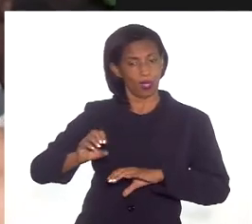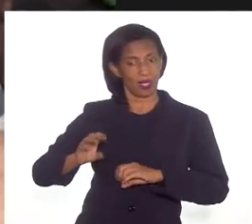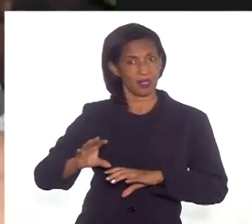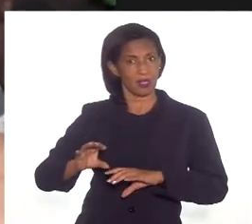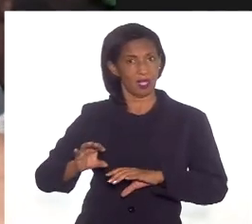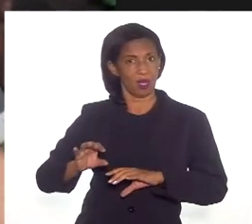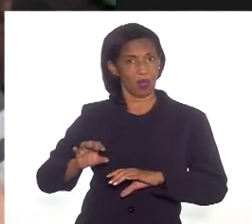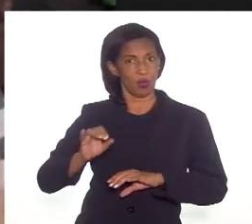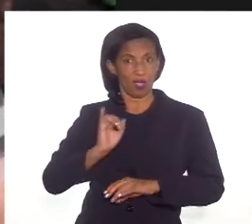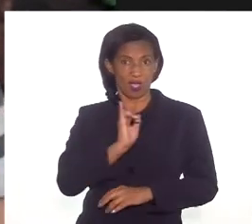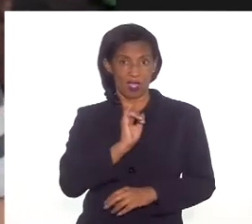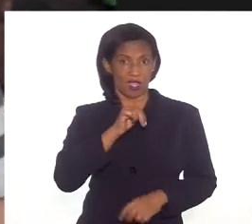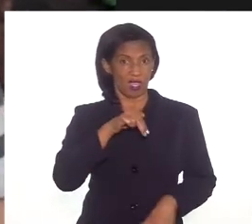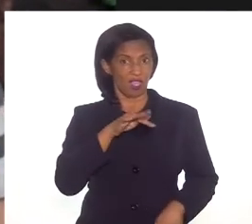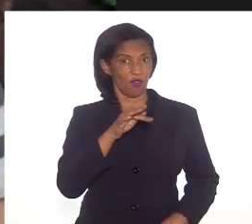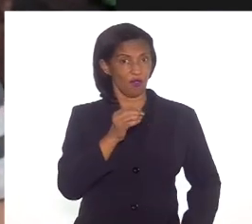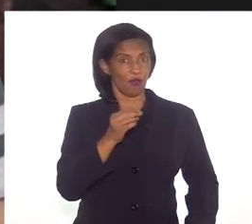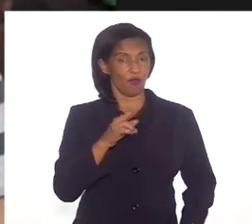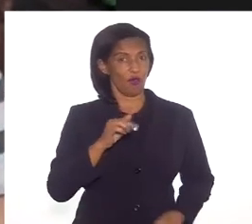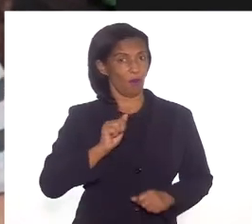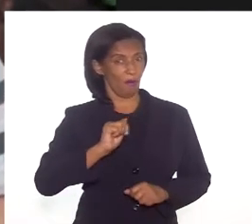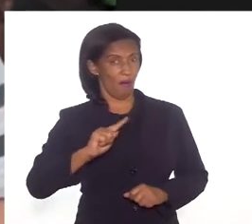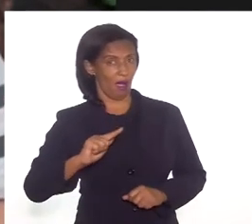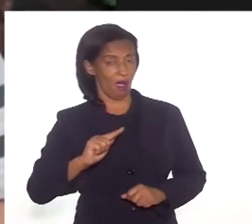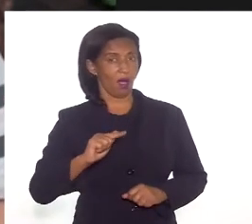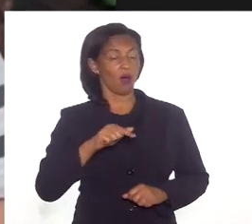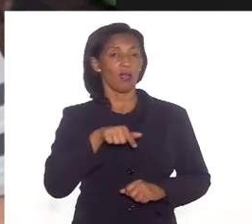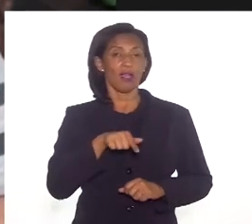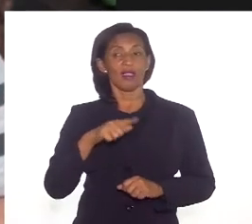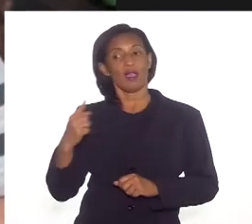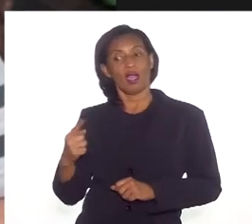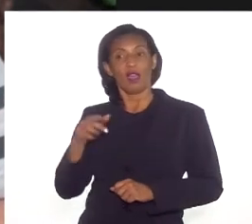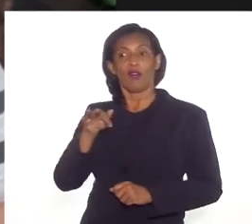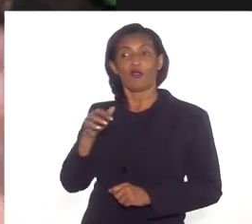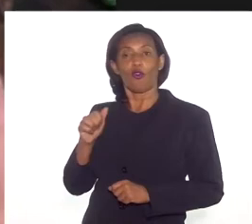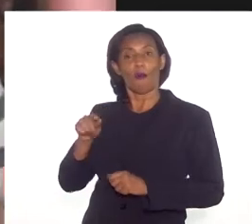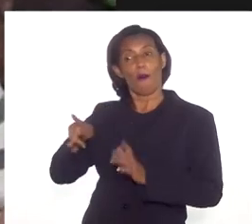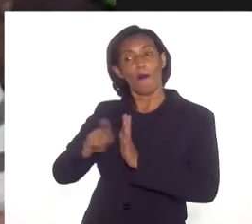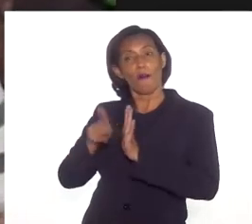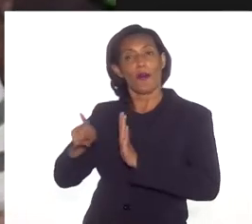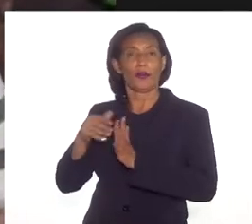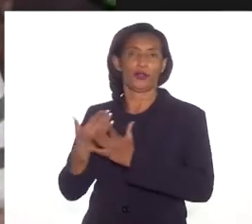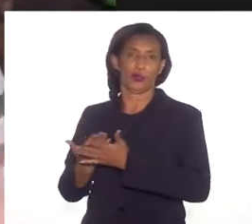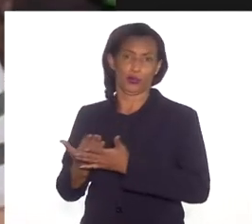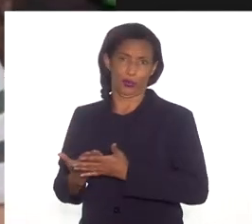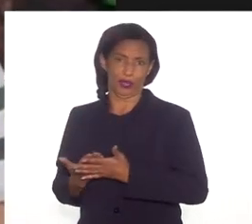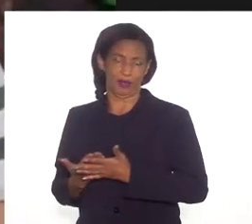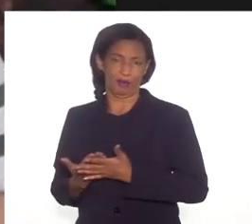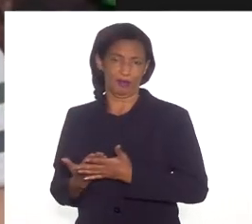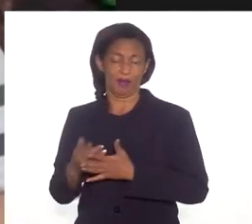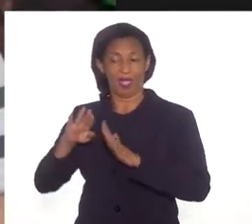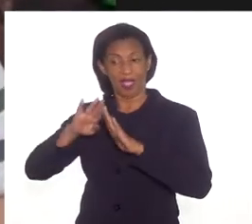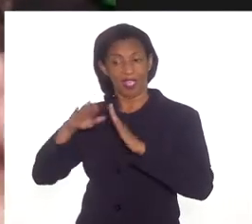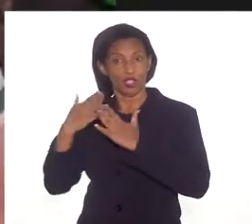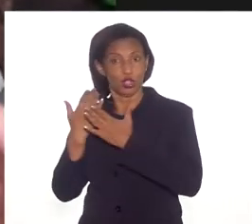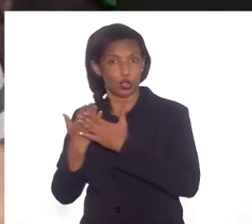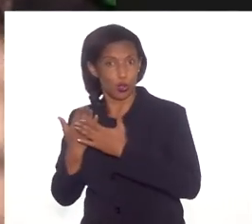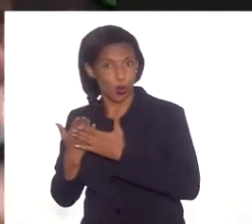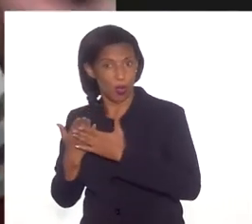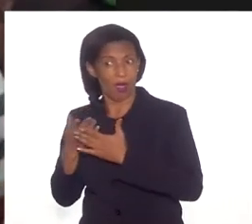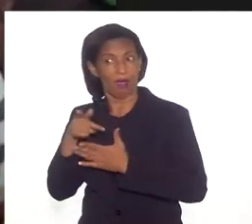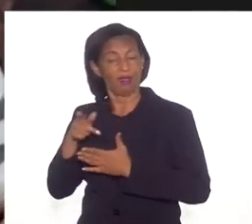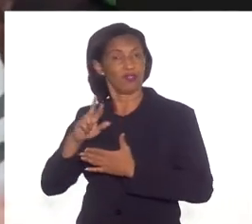educação informal, digamos, e a educação formal, a educação escolar, né? A educação escolar é uma